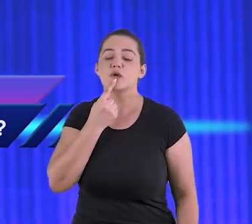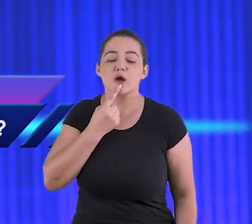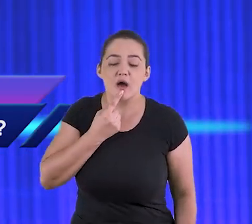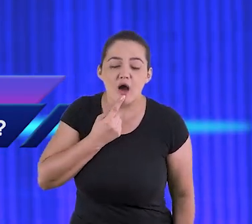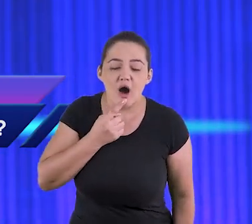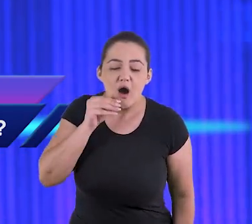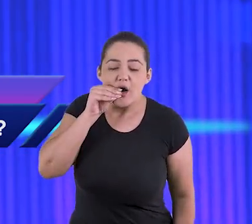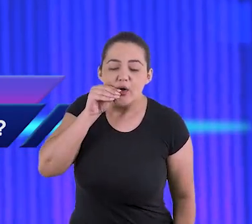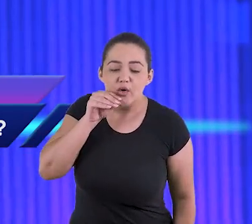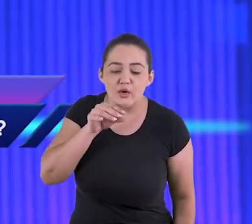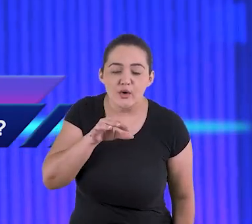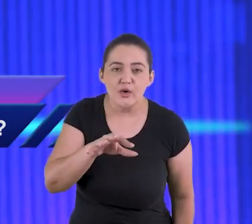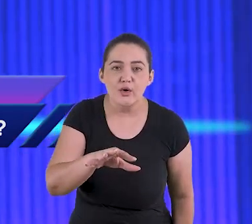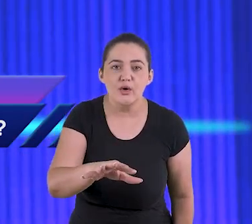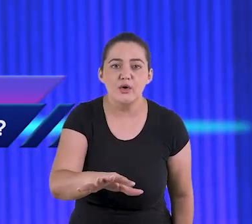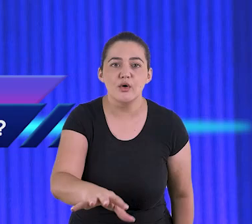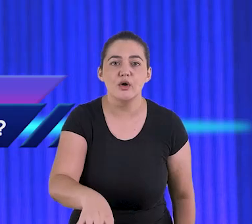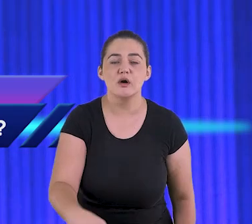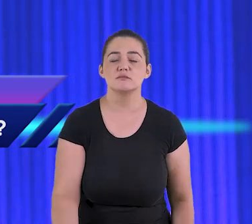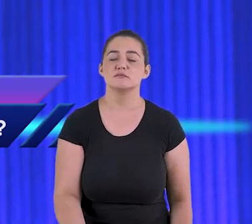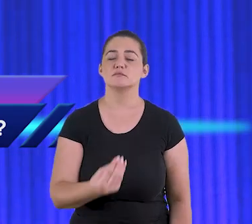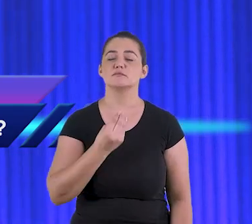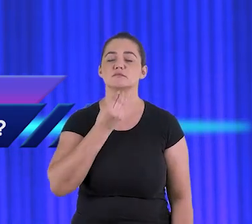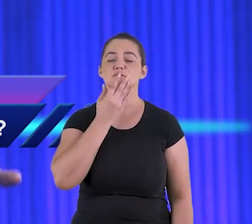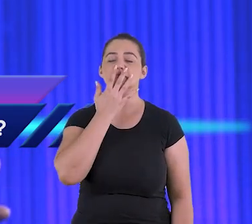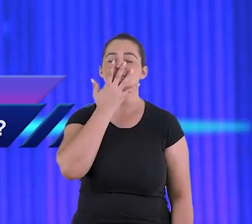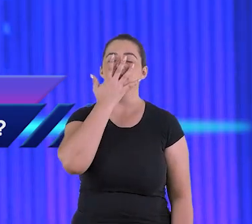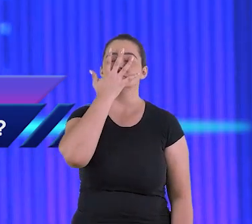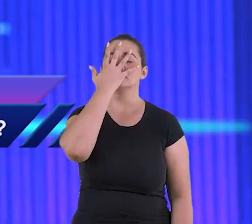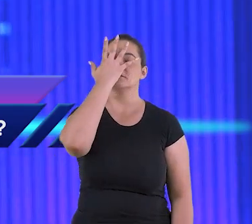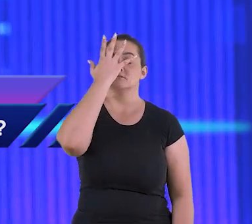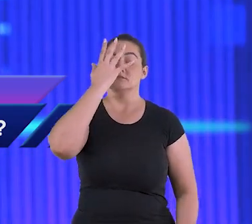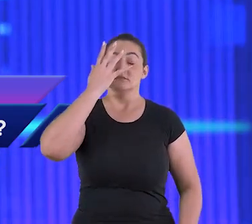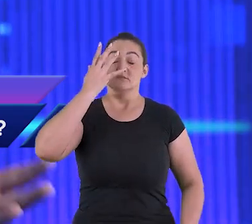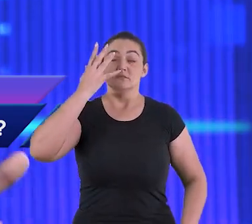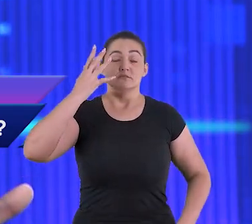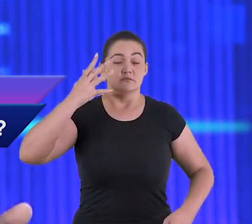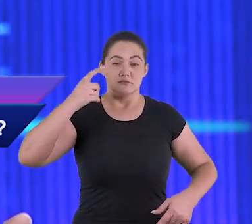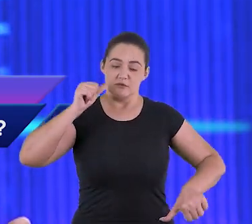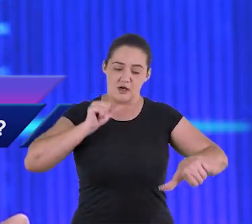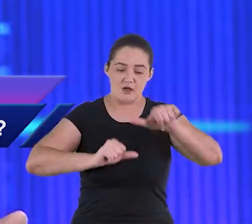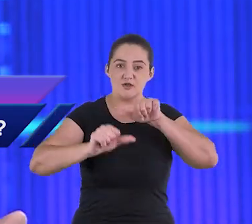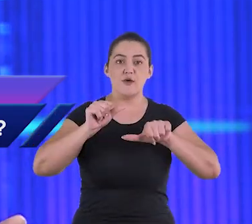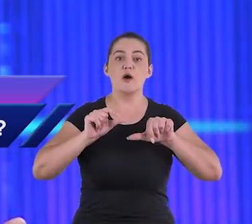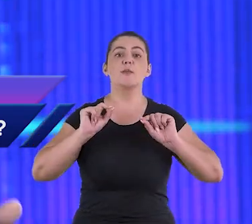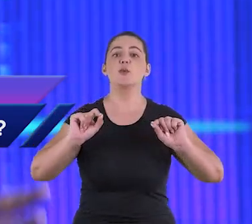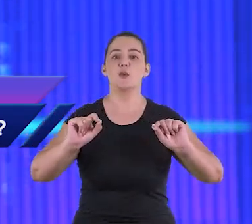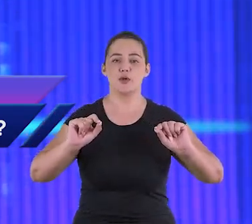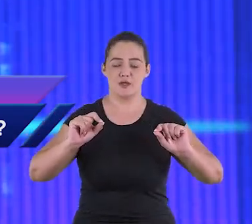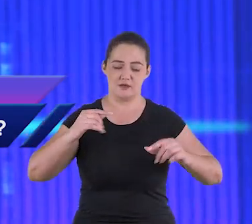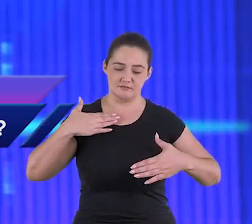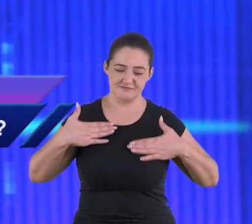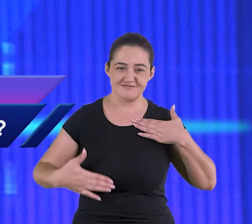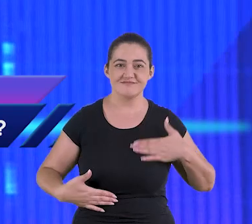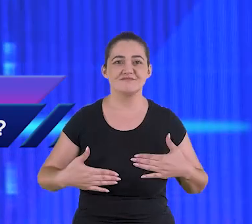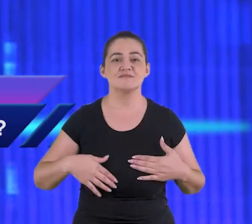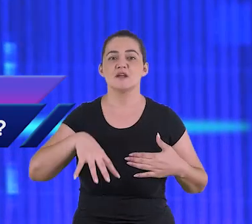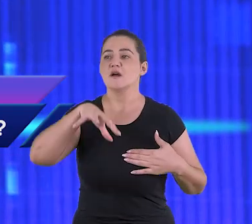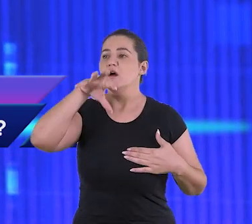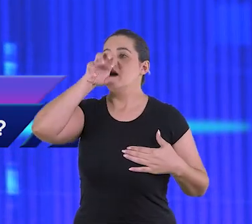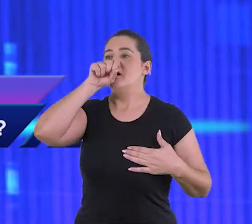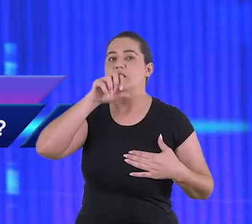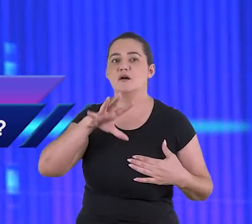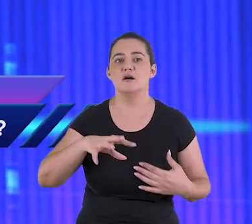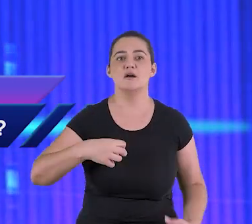este fôlego, esse sopro inicial de vida, fez com que aquele boneco se transformasse